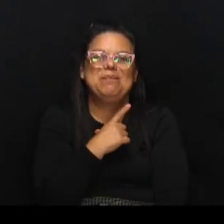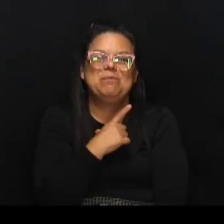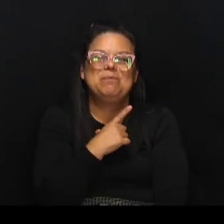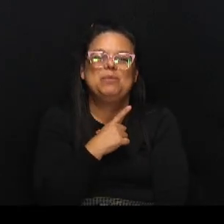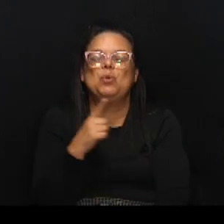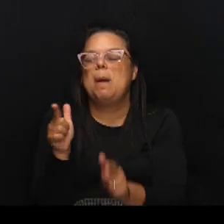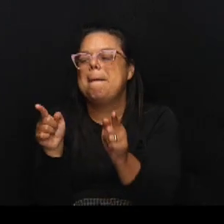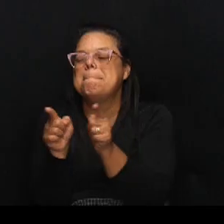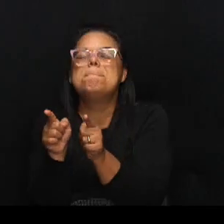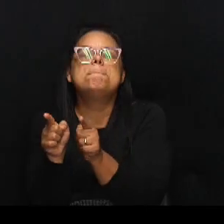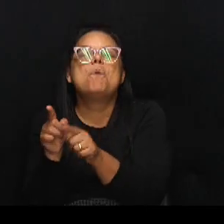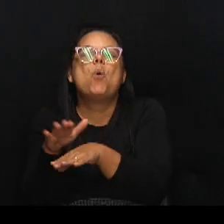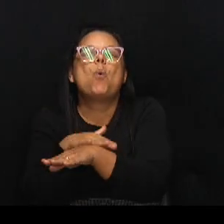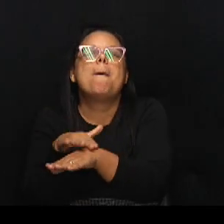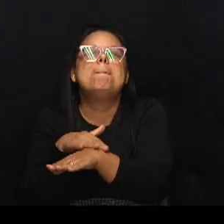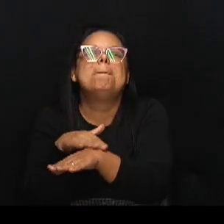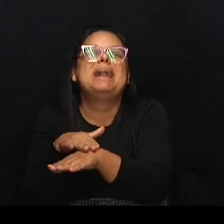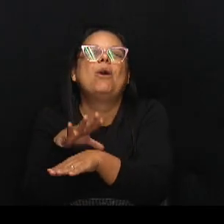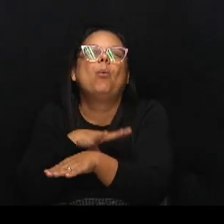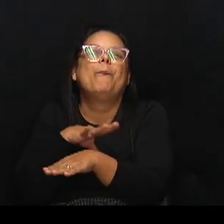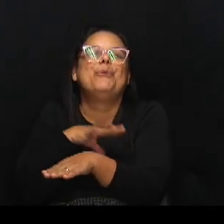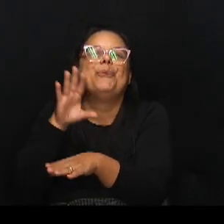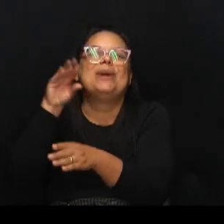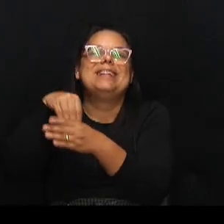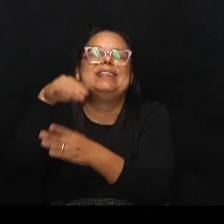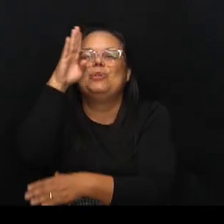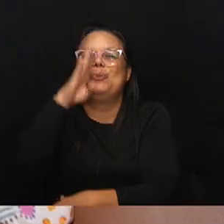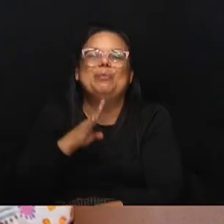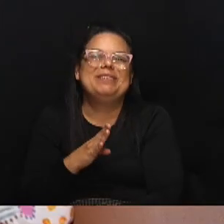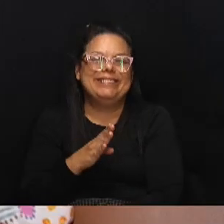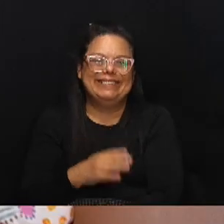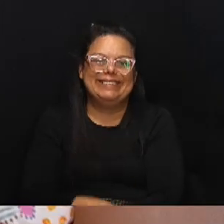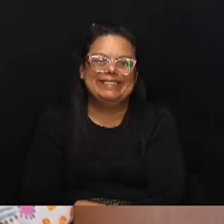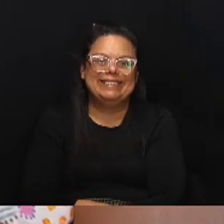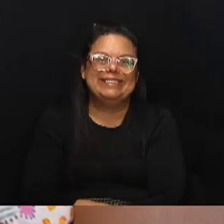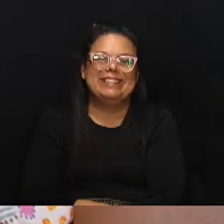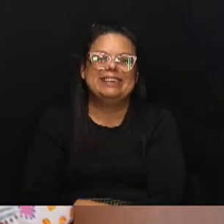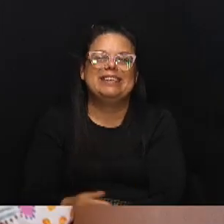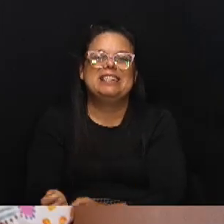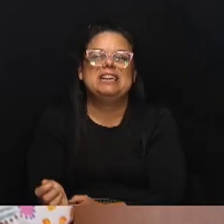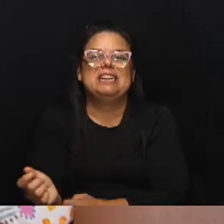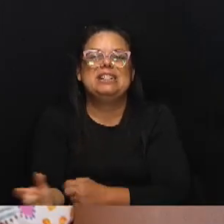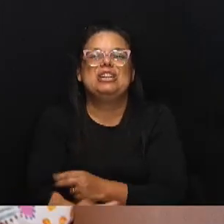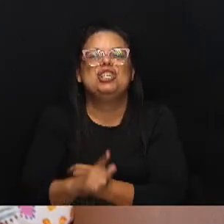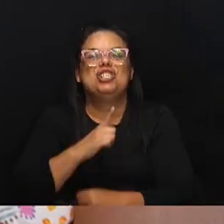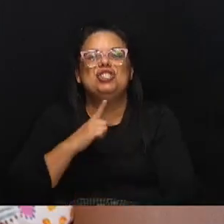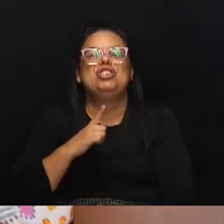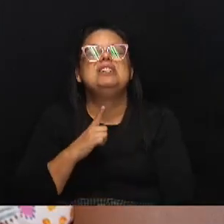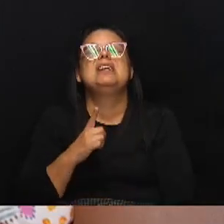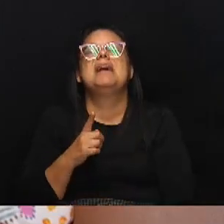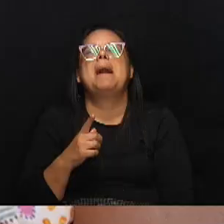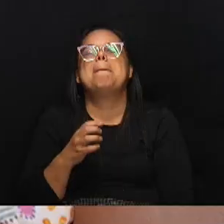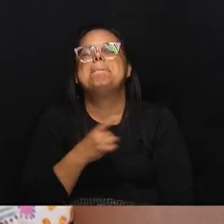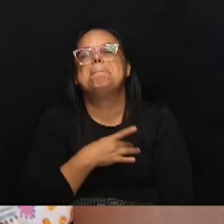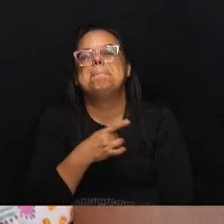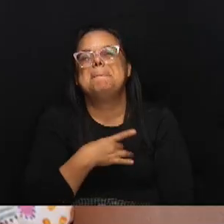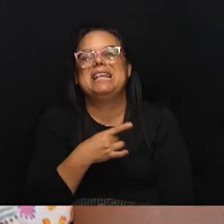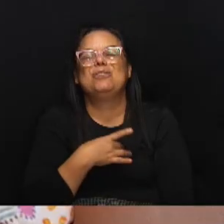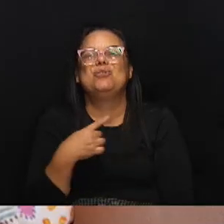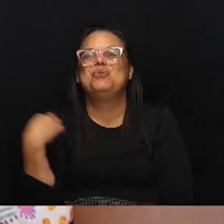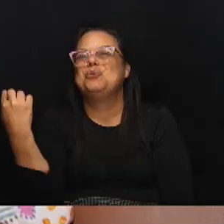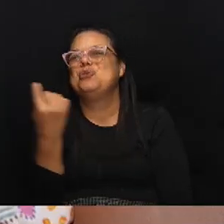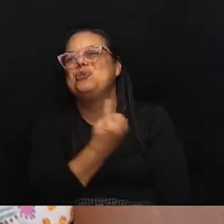brancos portugueses no Brasil. Havia todo um medo de que nós nos miscigenássemos, lembram daquelas palavras